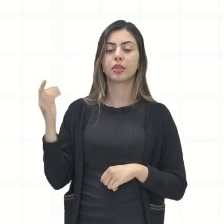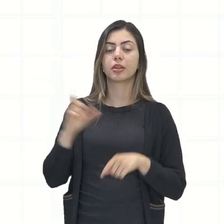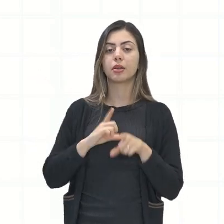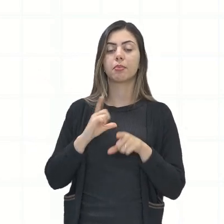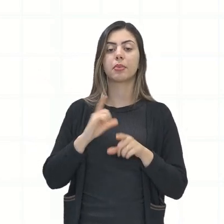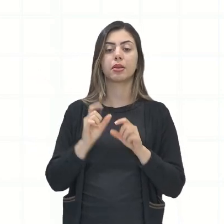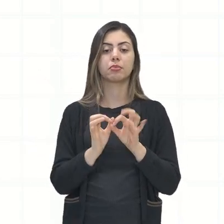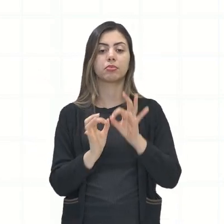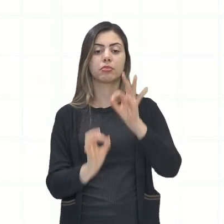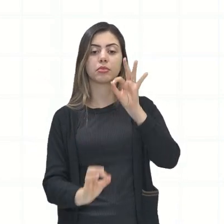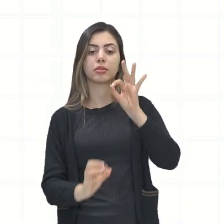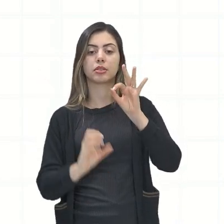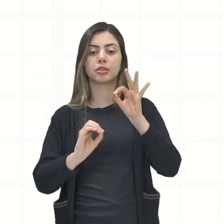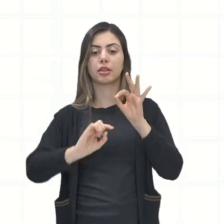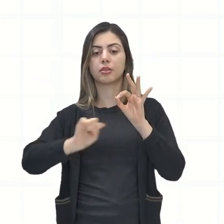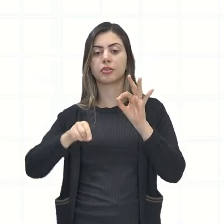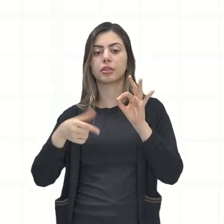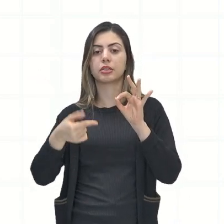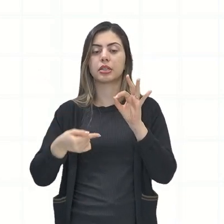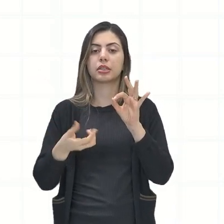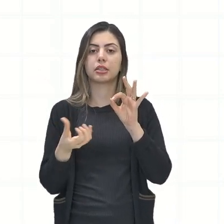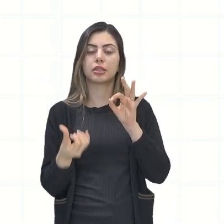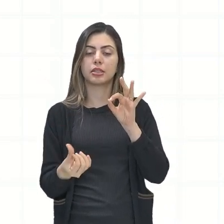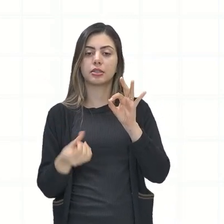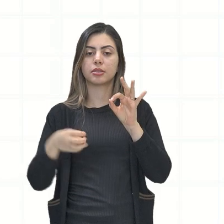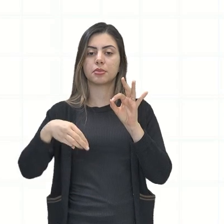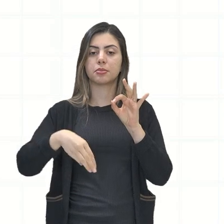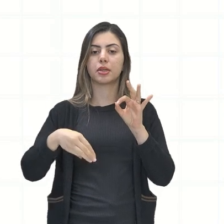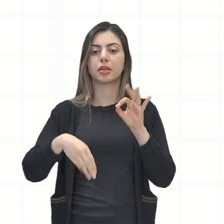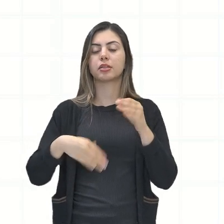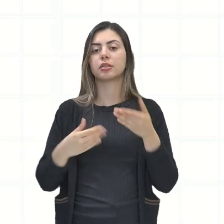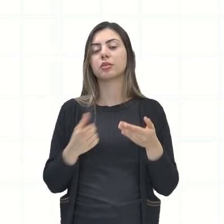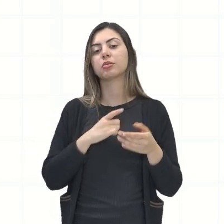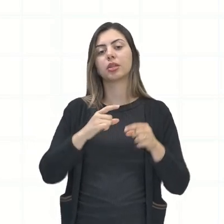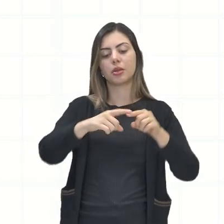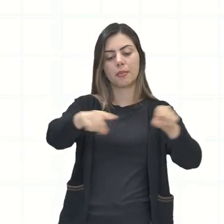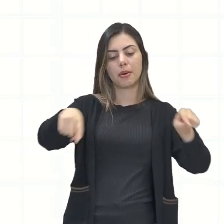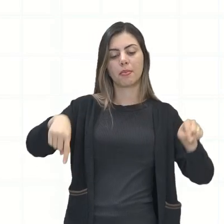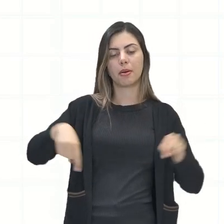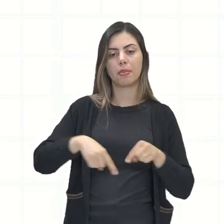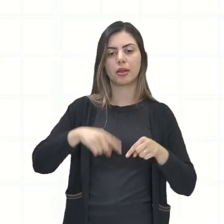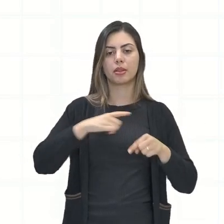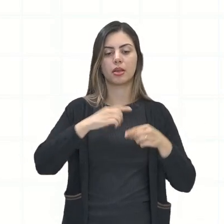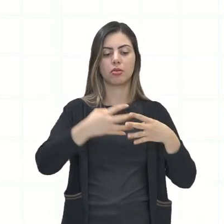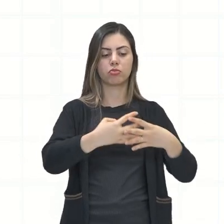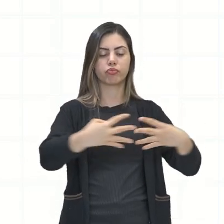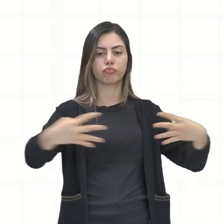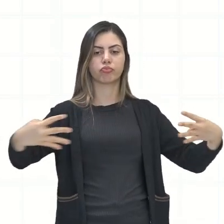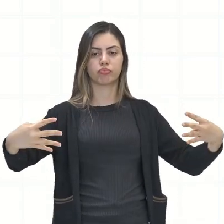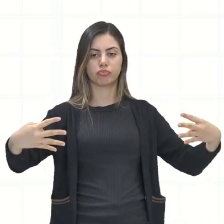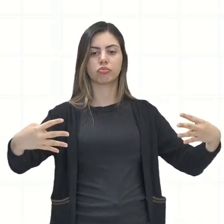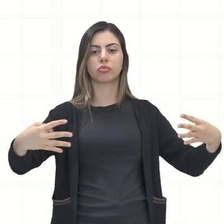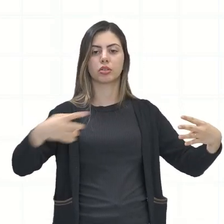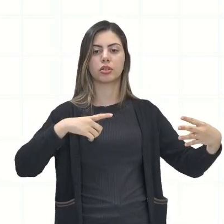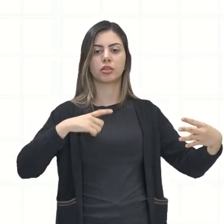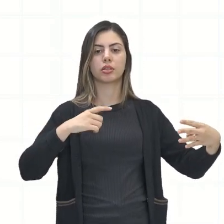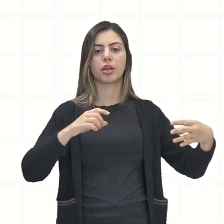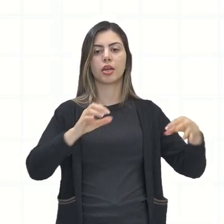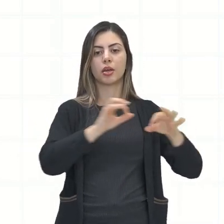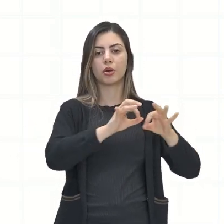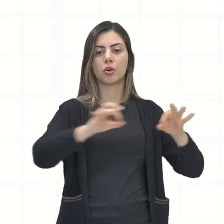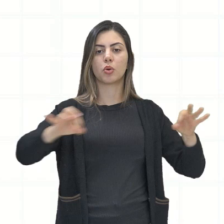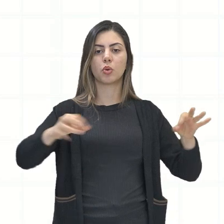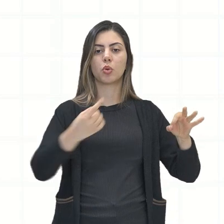de altura, sendo dividida ao meio por uma rede de 1,83 metros de